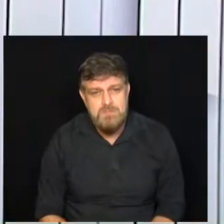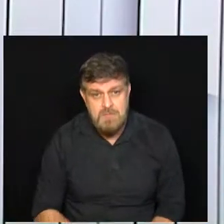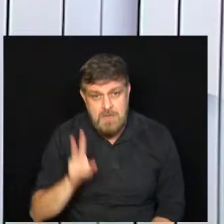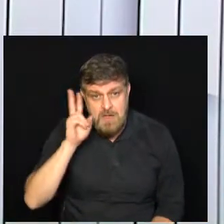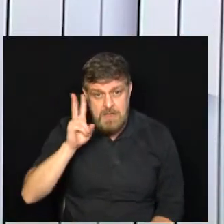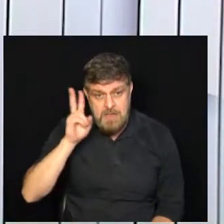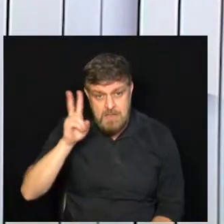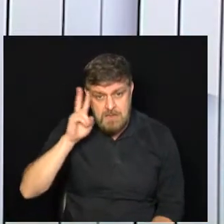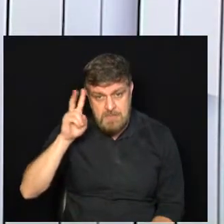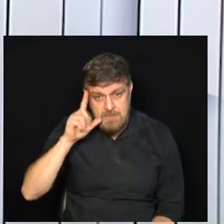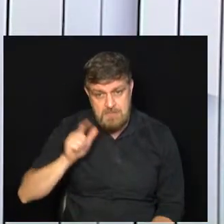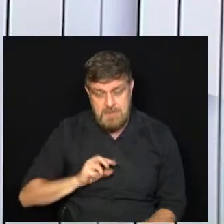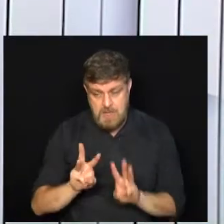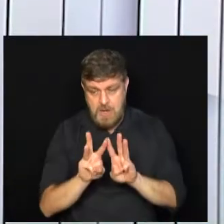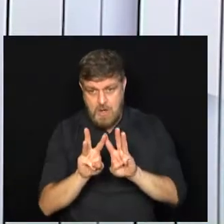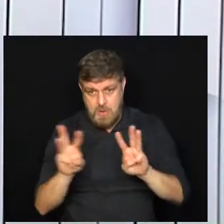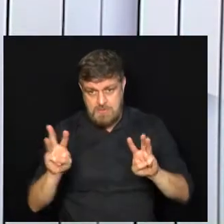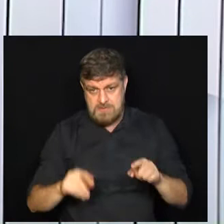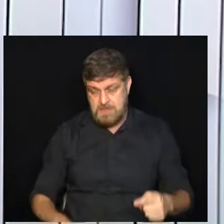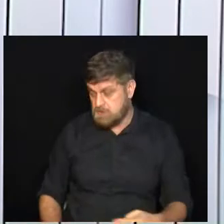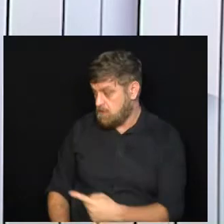hein? Acesse o site